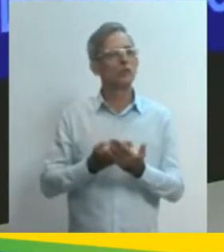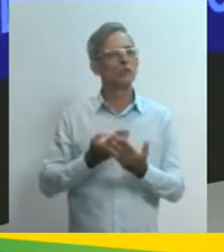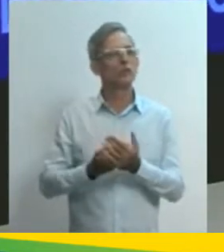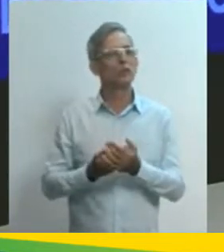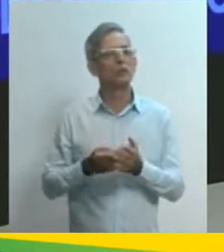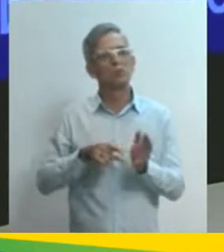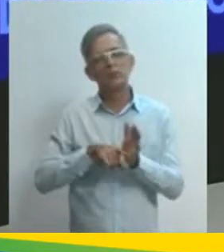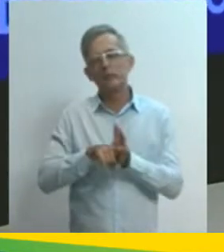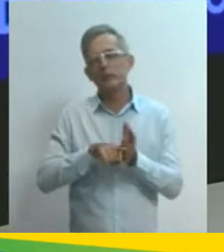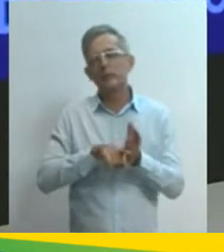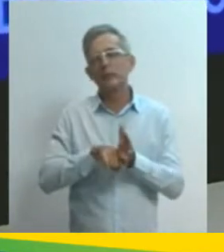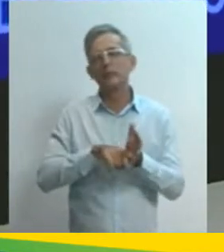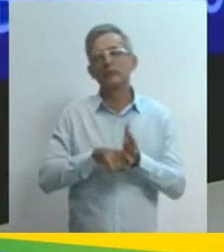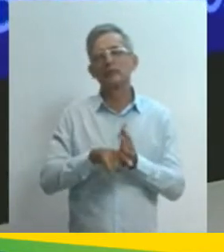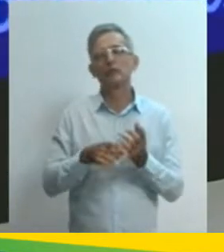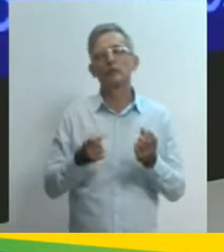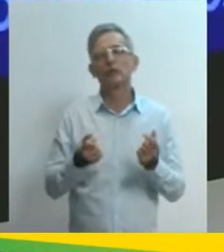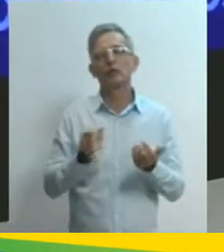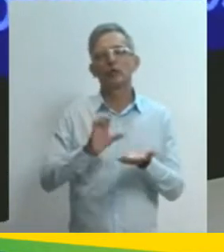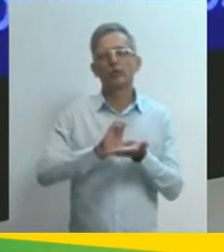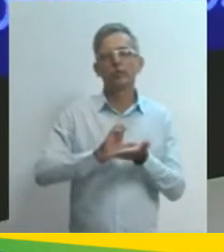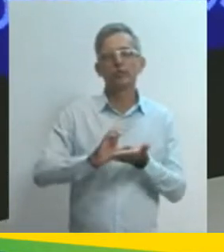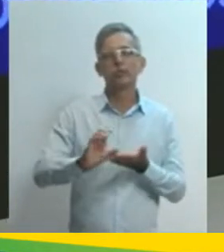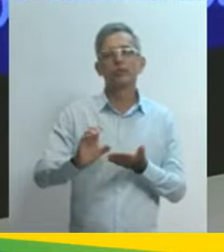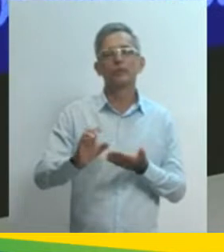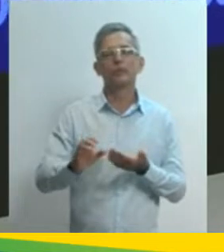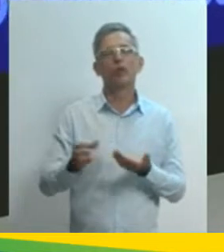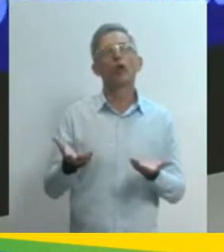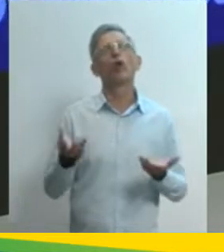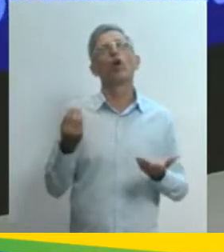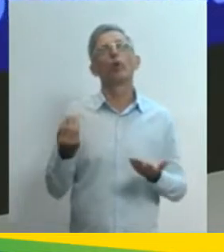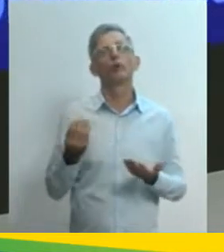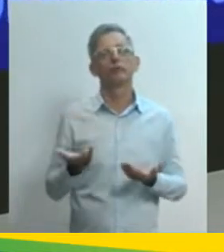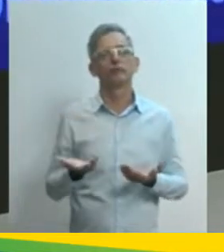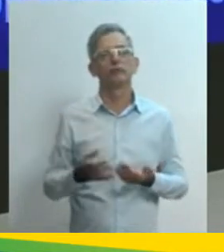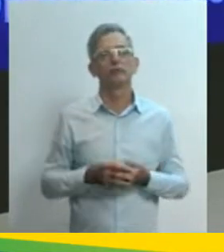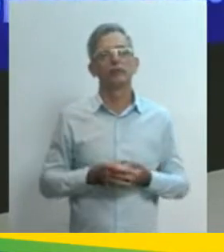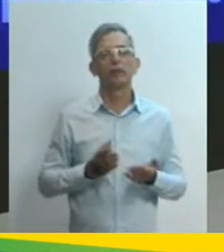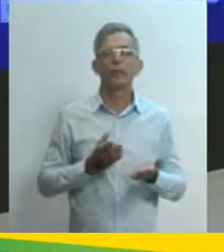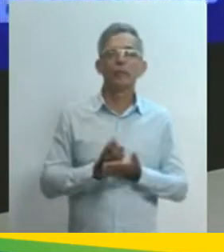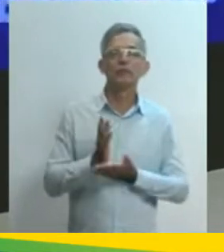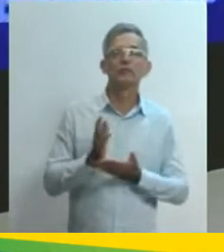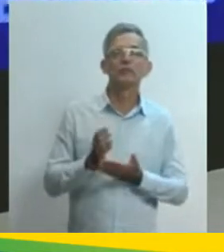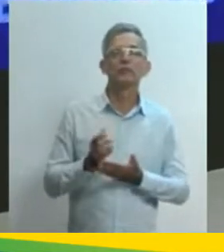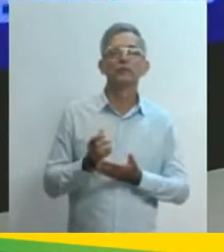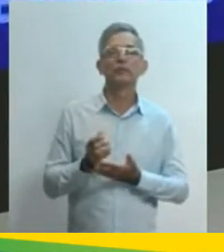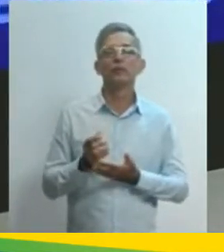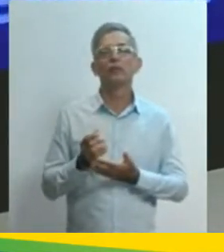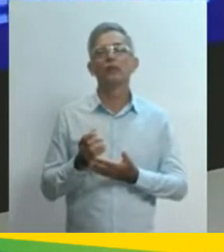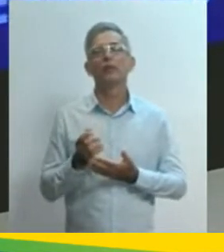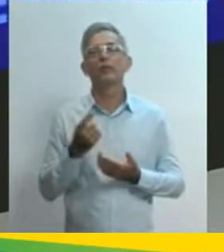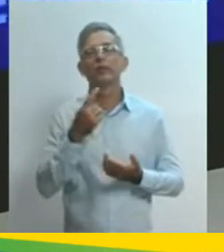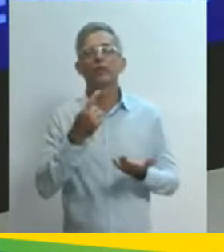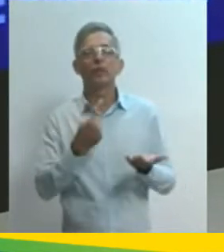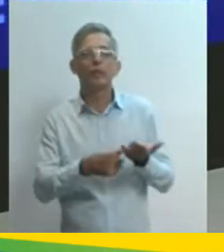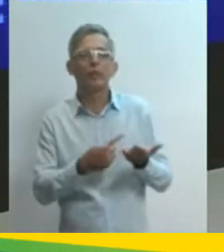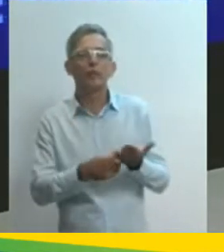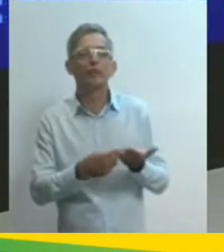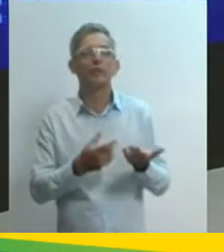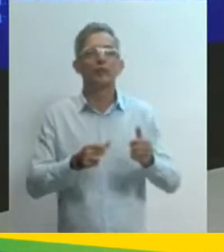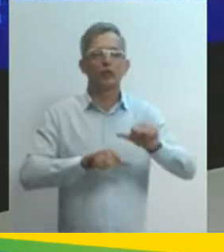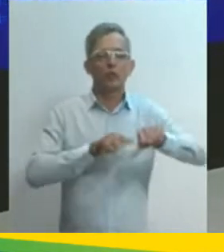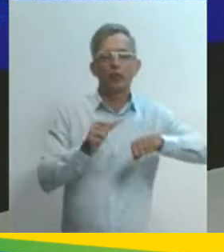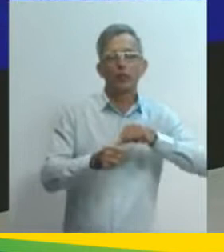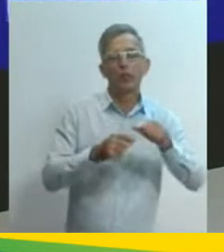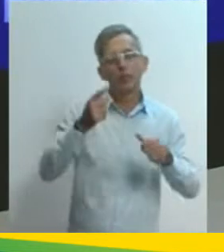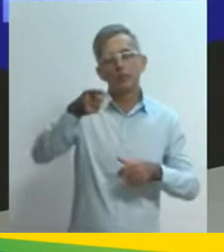ao próximo ano aprovou a LDO não sei se vai aprovar o orçamento ou não vai propor alguns uma mudança mas se pensa em ser